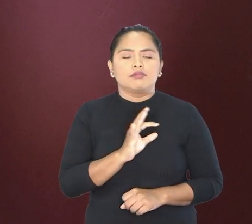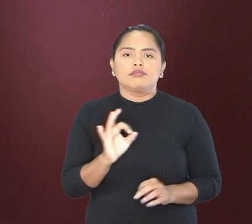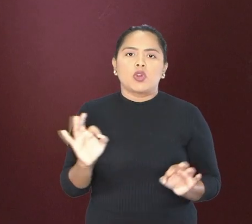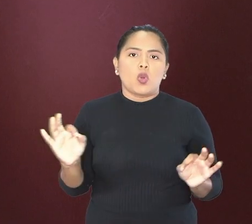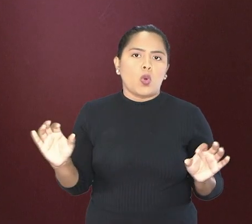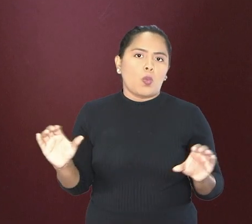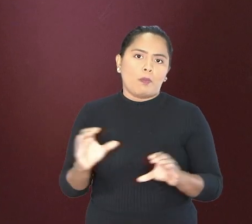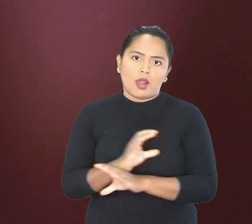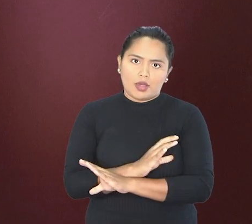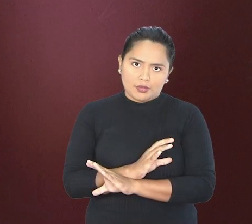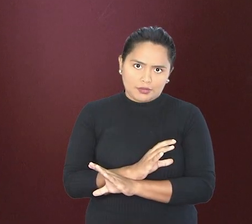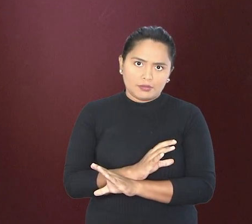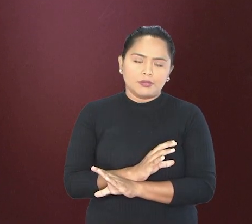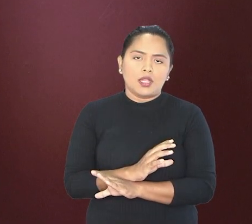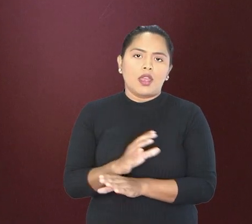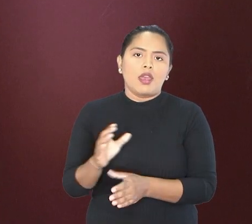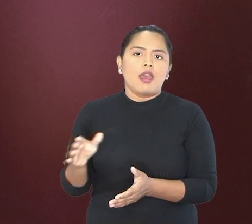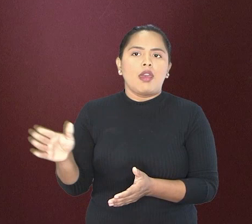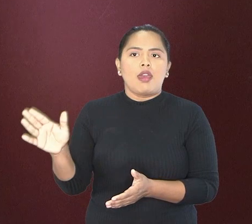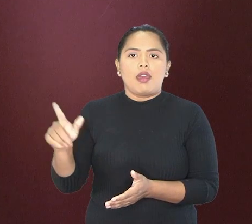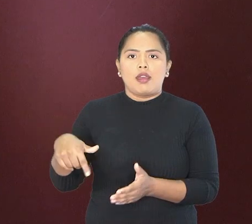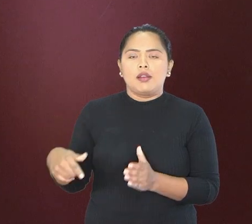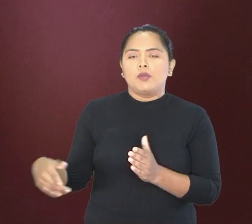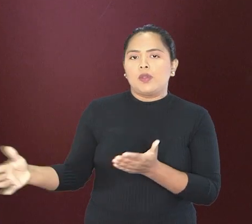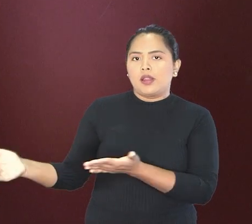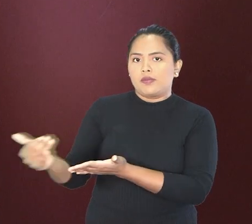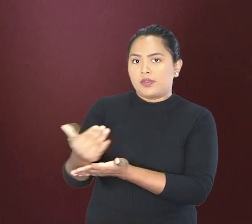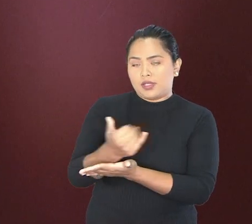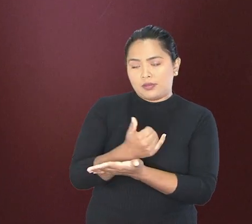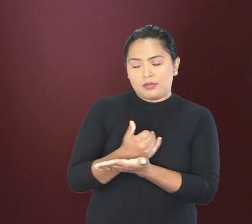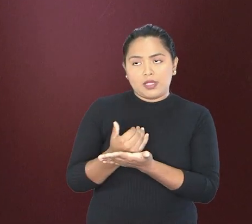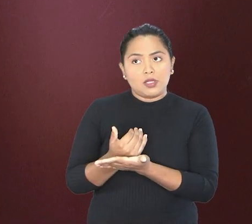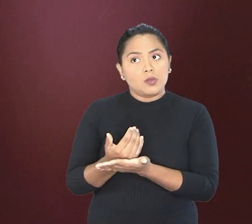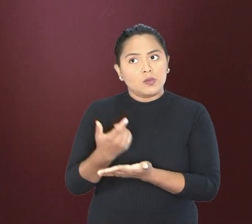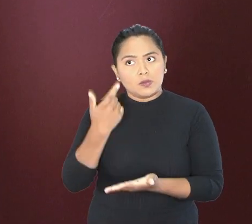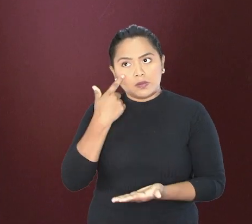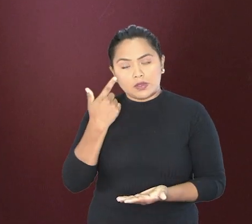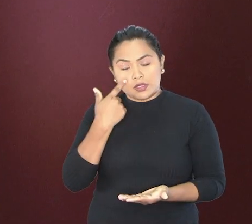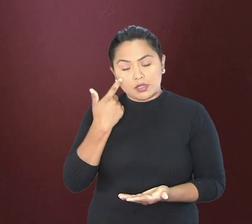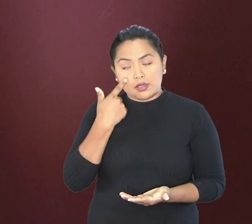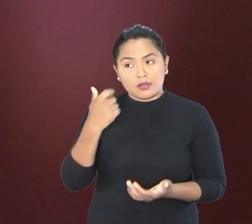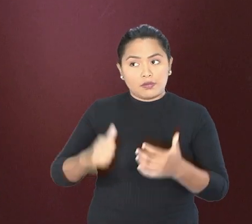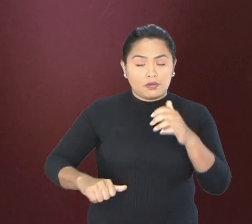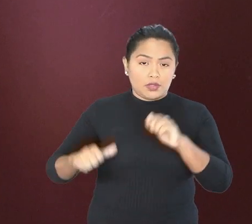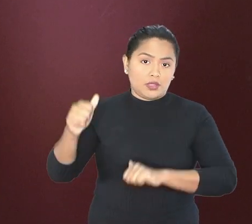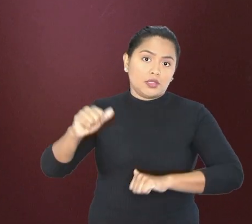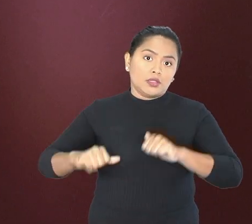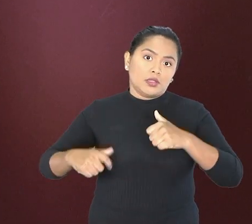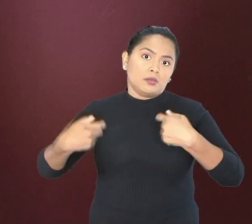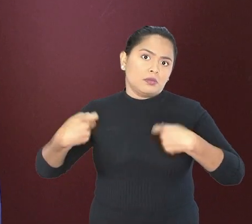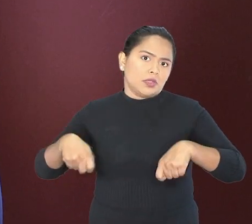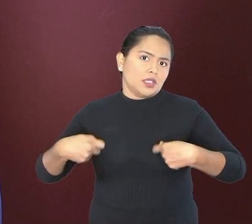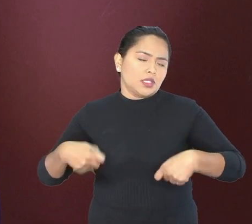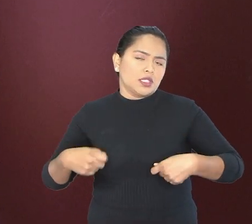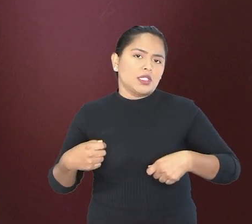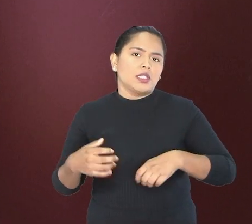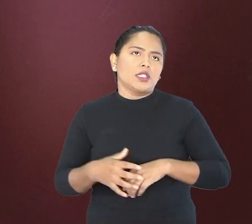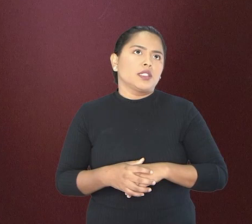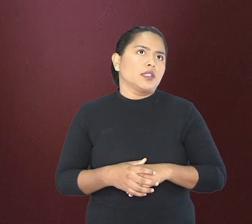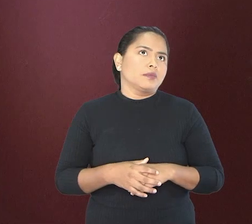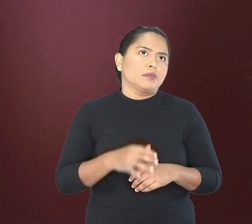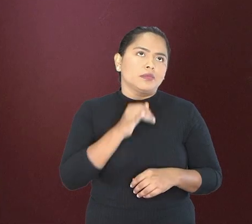Então, ele é um levantamento que vai identificar se aquela necessidade você vai precisar sair para